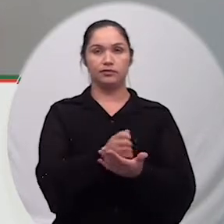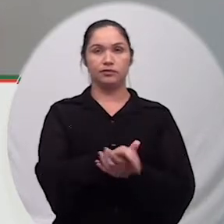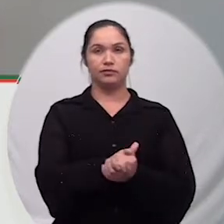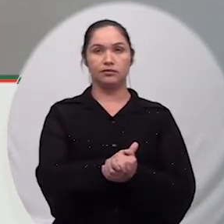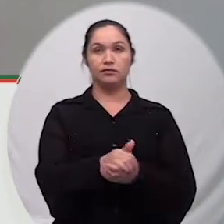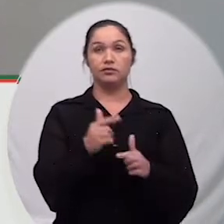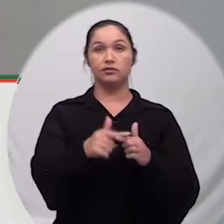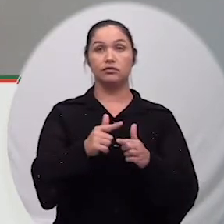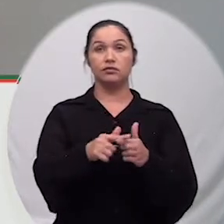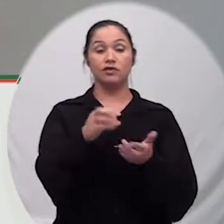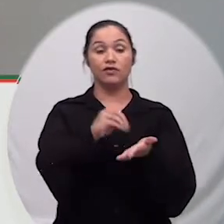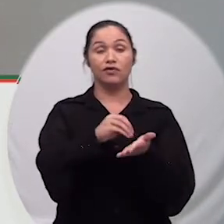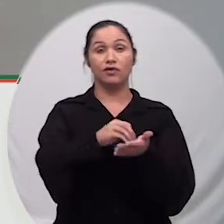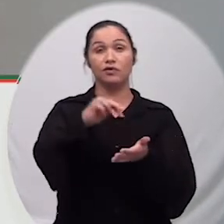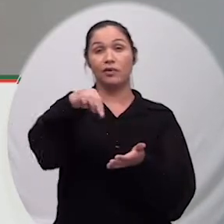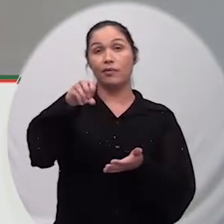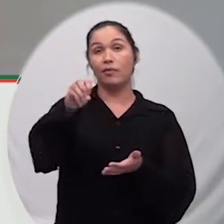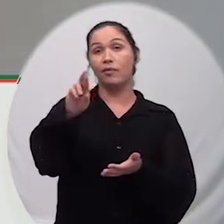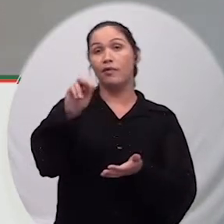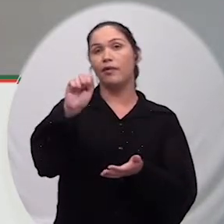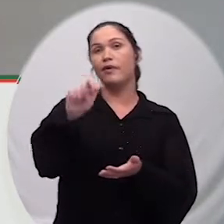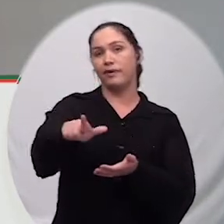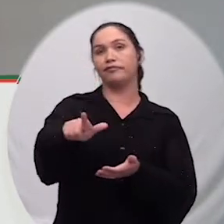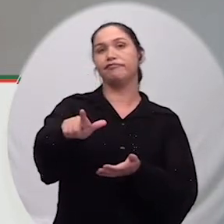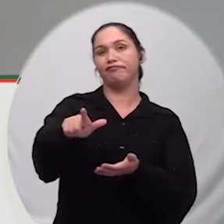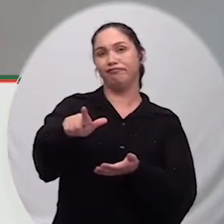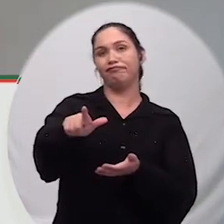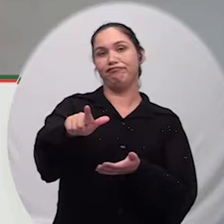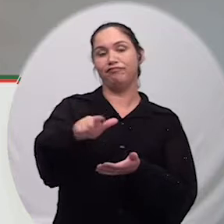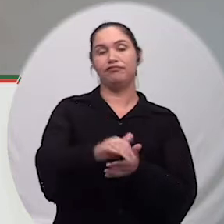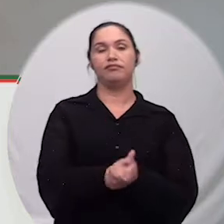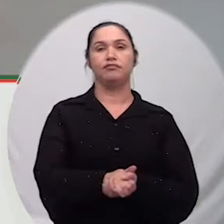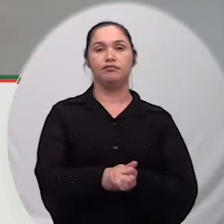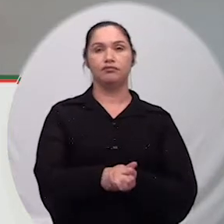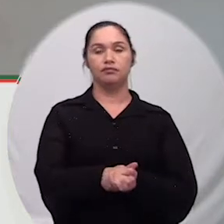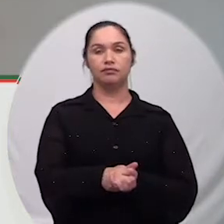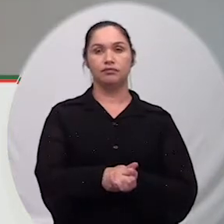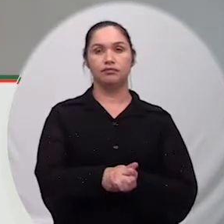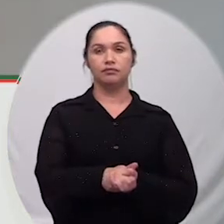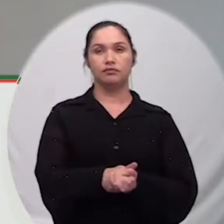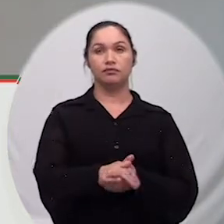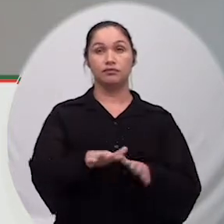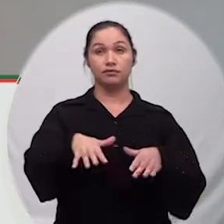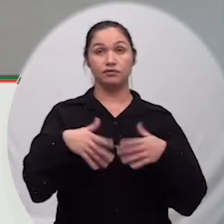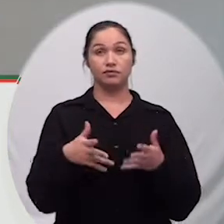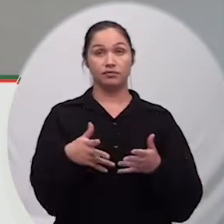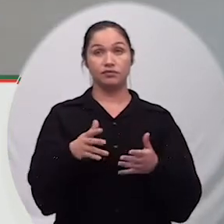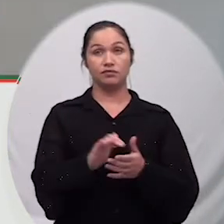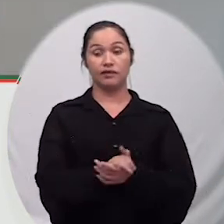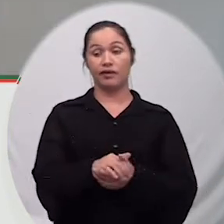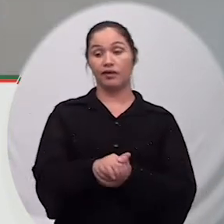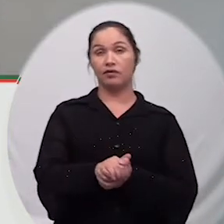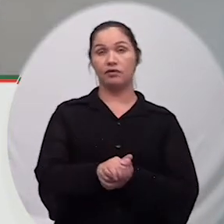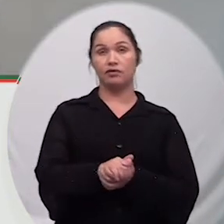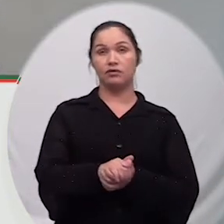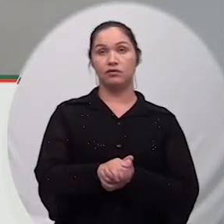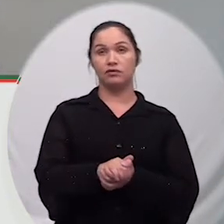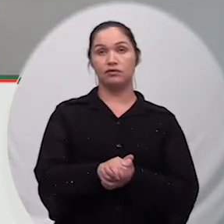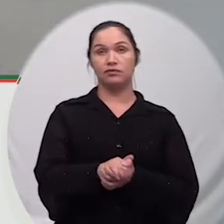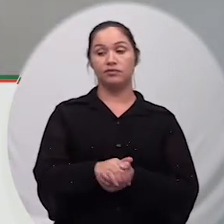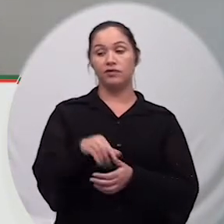a essa falta de moralidade com os cartórios, até de certa forma, certo? Eles são sujeitos passivos, né, da